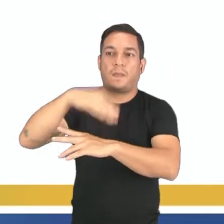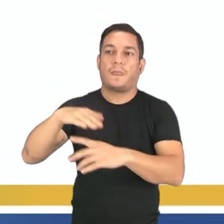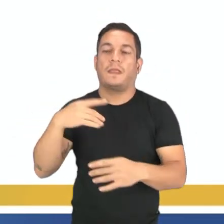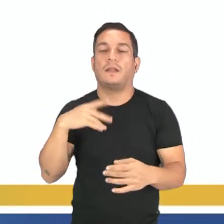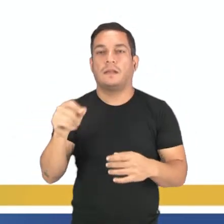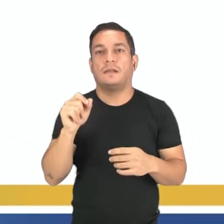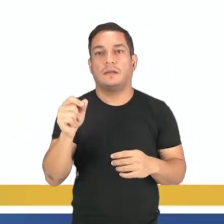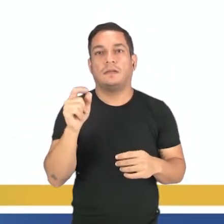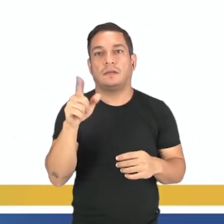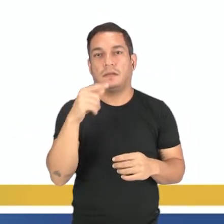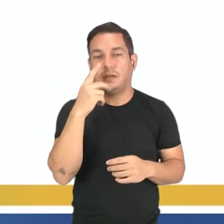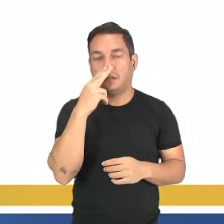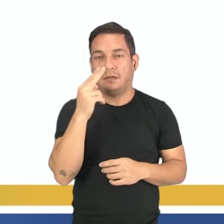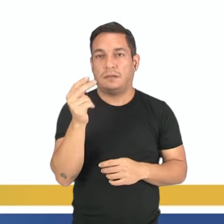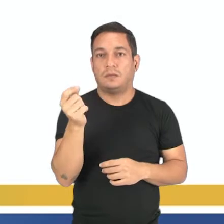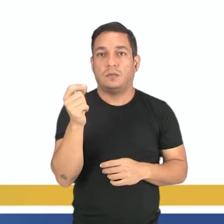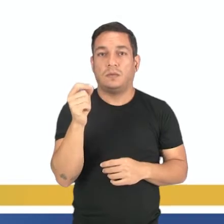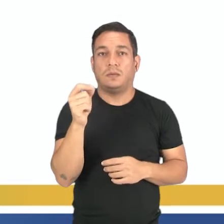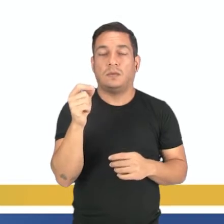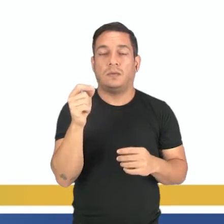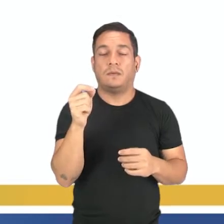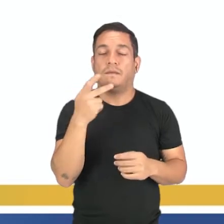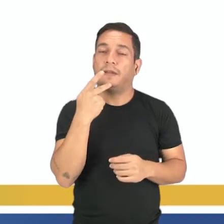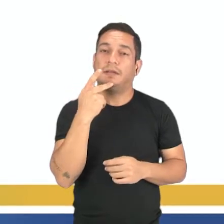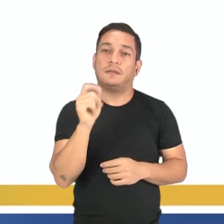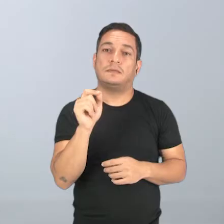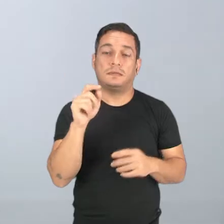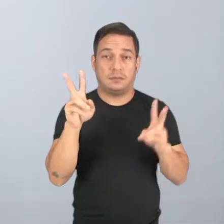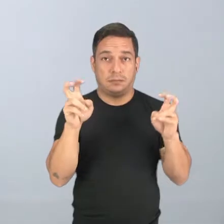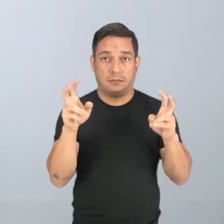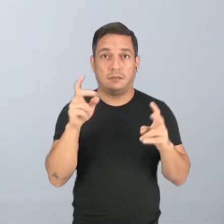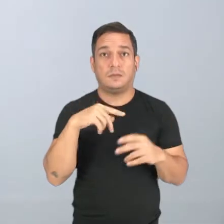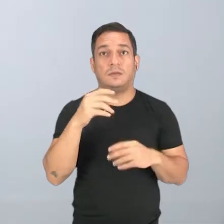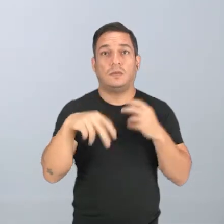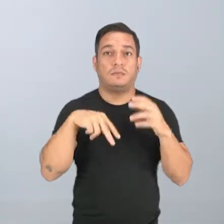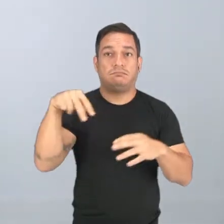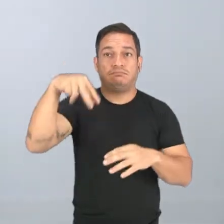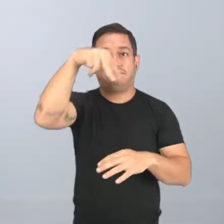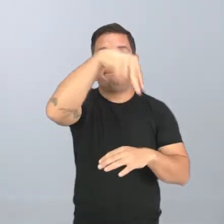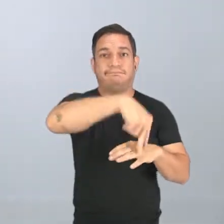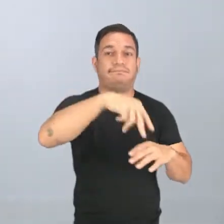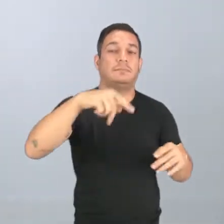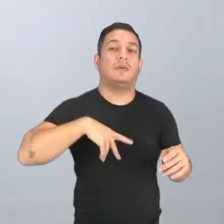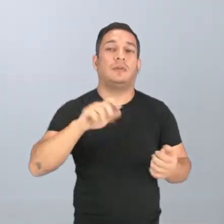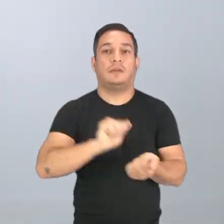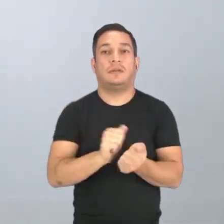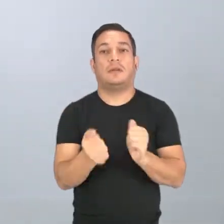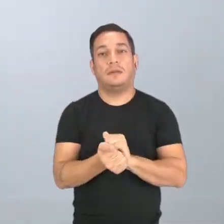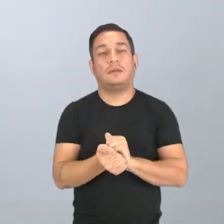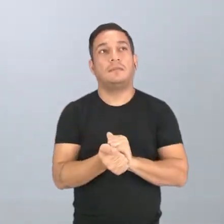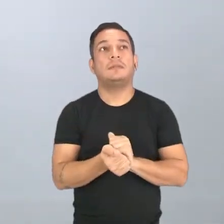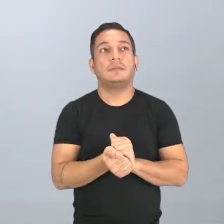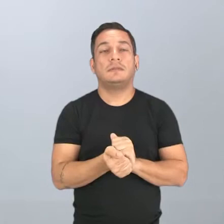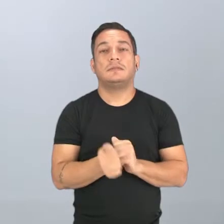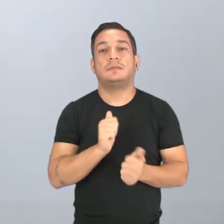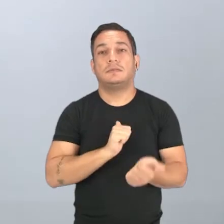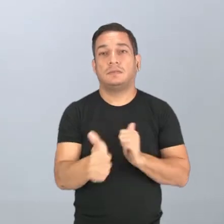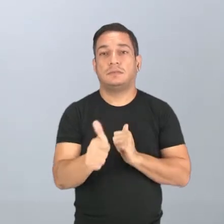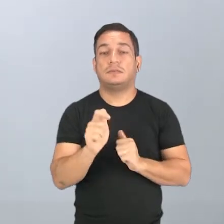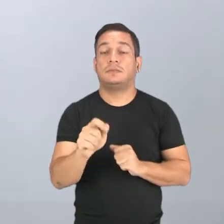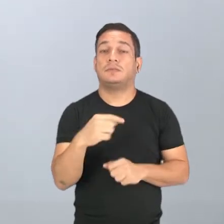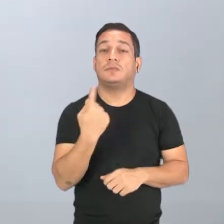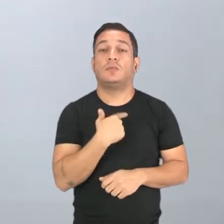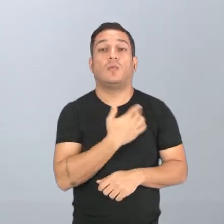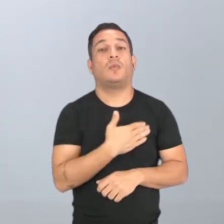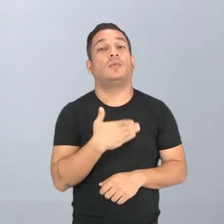encontram em um ambiente urbano. Então, quando a gente fala sobre isso, como eu falei para vocês, a gente adapta aquele esporte que a